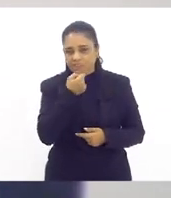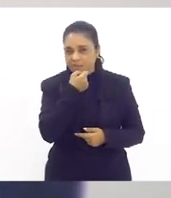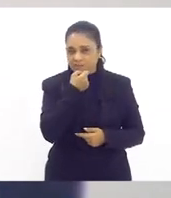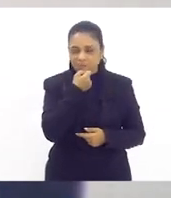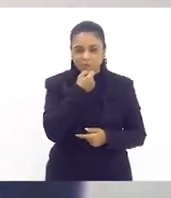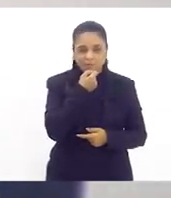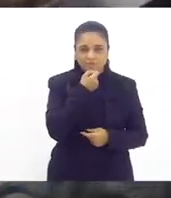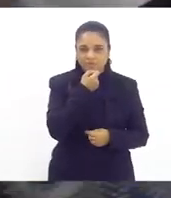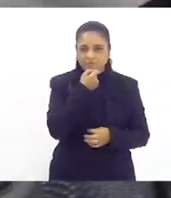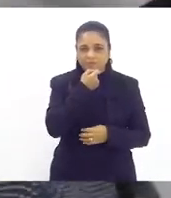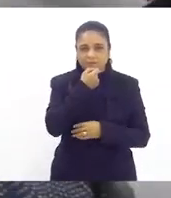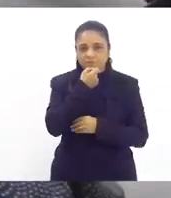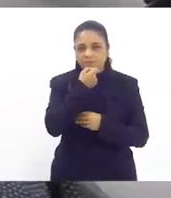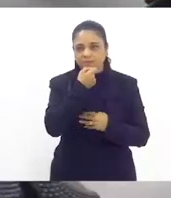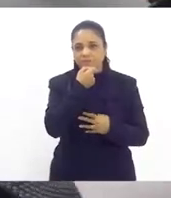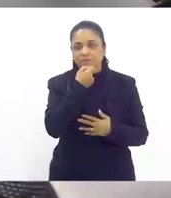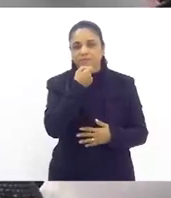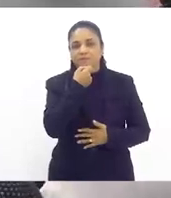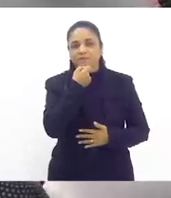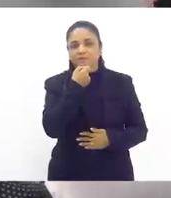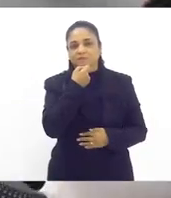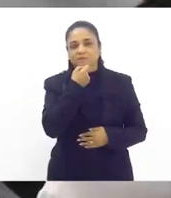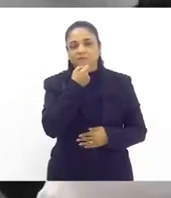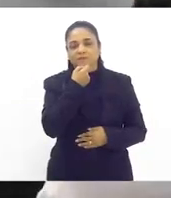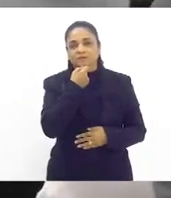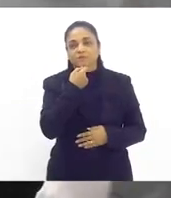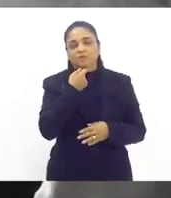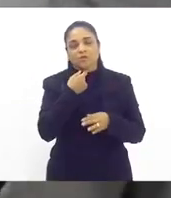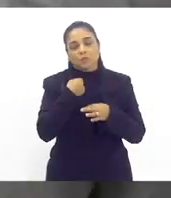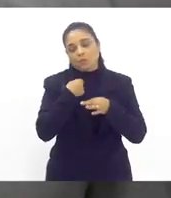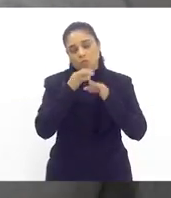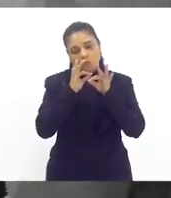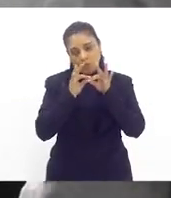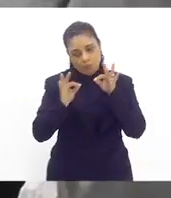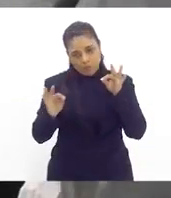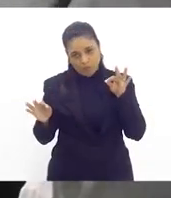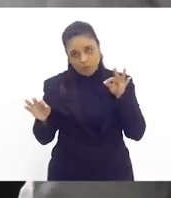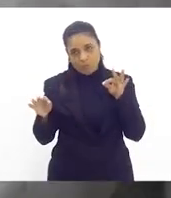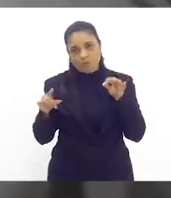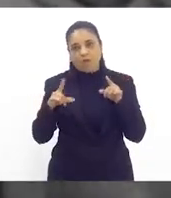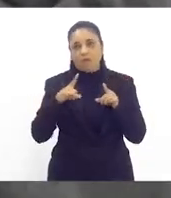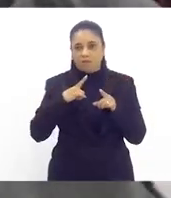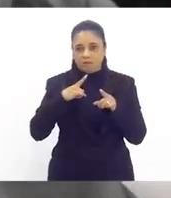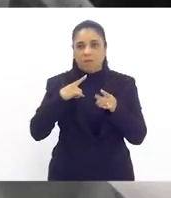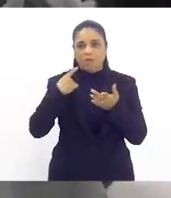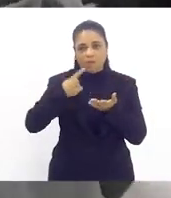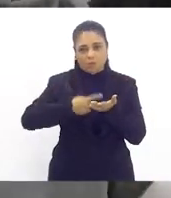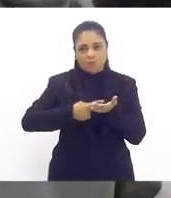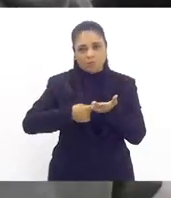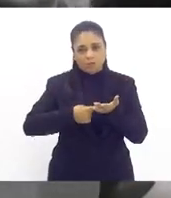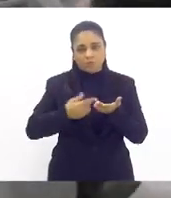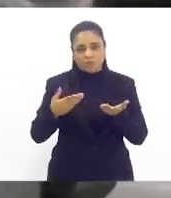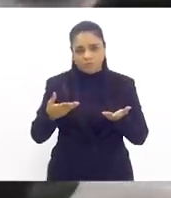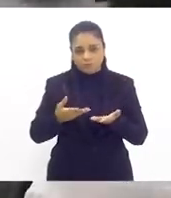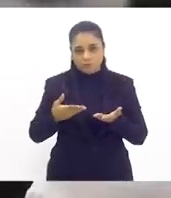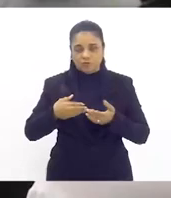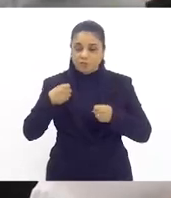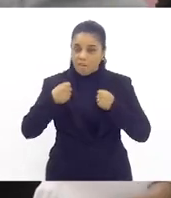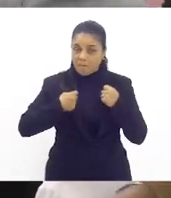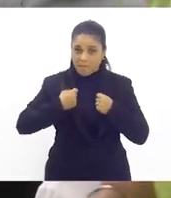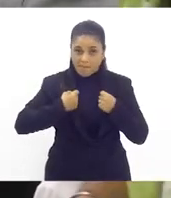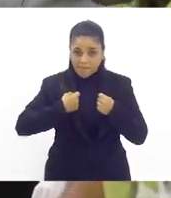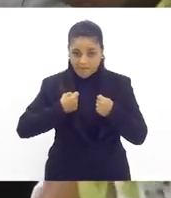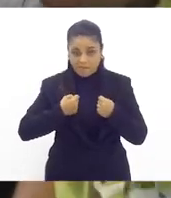Barros Olha eu não vou me alongar até porque ainda tem um compromisso hoje vou sair daqui correndo